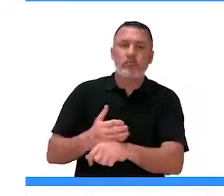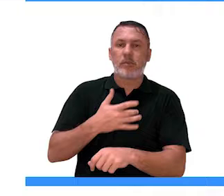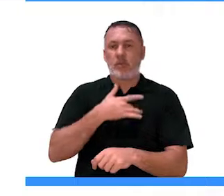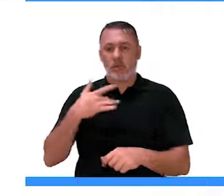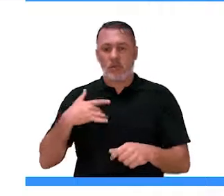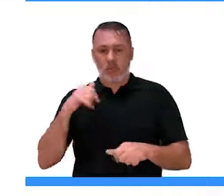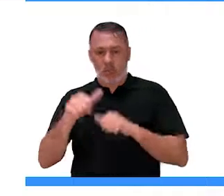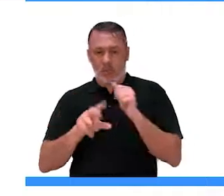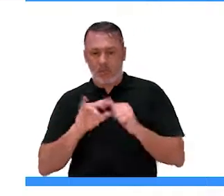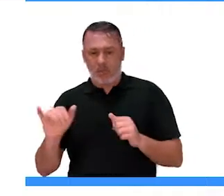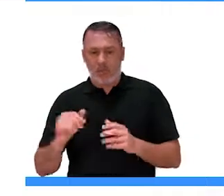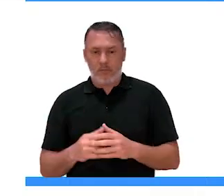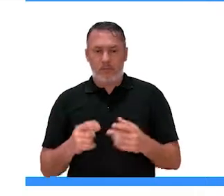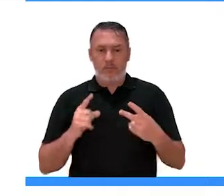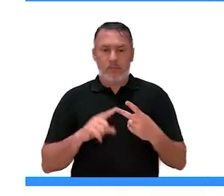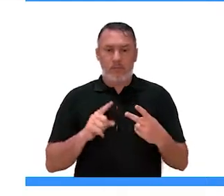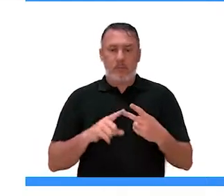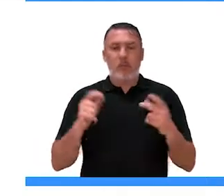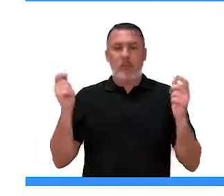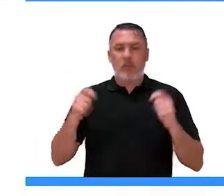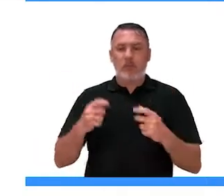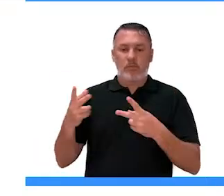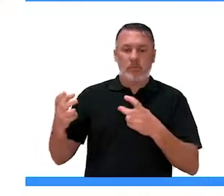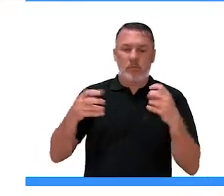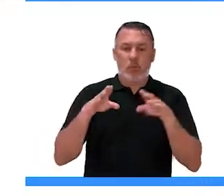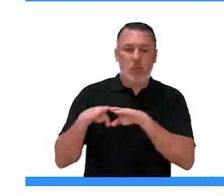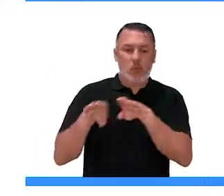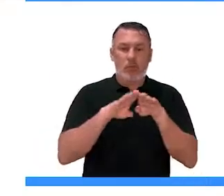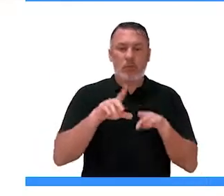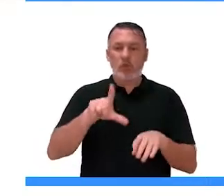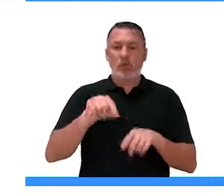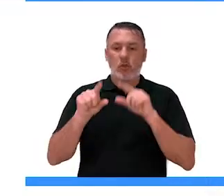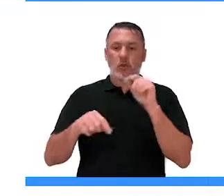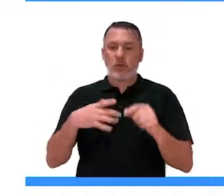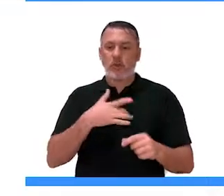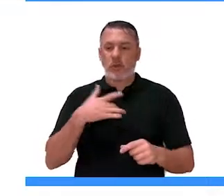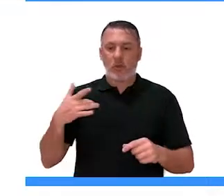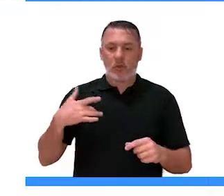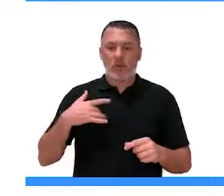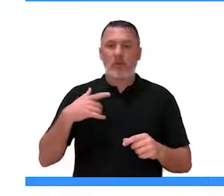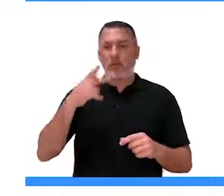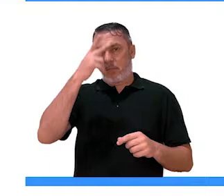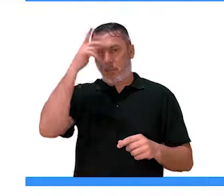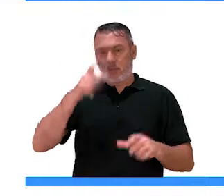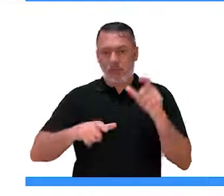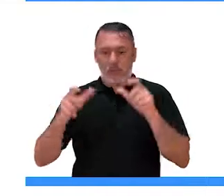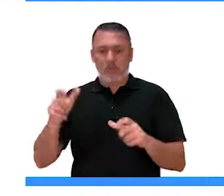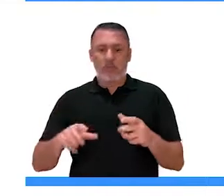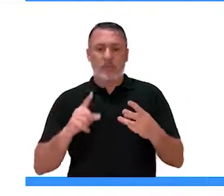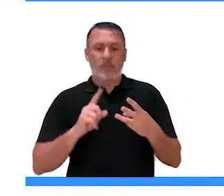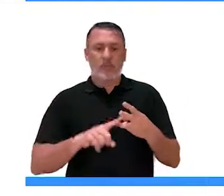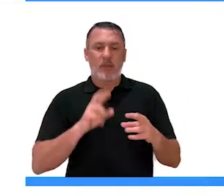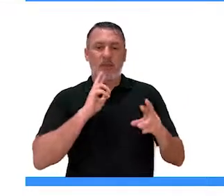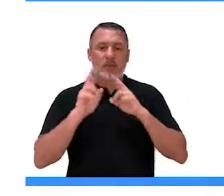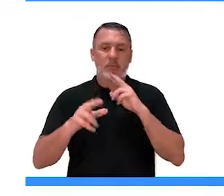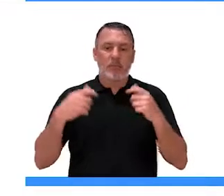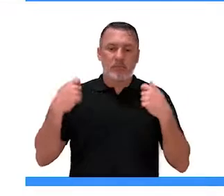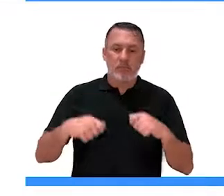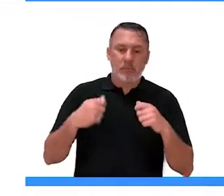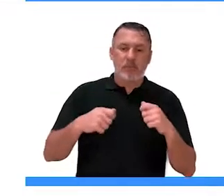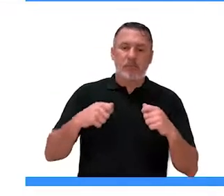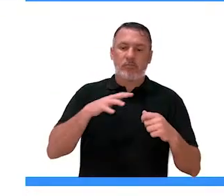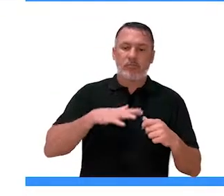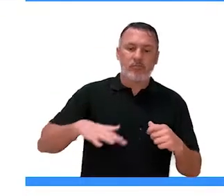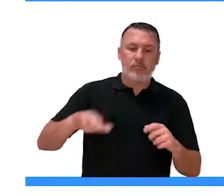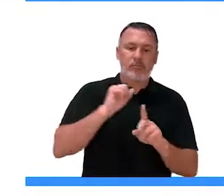saúde. B. Considera a homogeneidade da escolha de hábitos saudáveis pelos indivíduos. C. Reforça a necessidade de solucionar